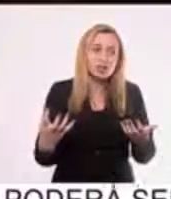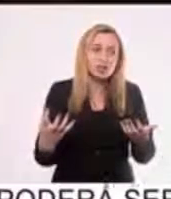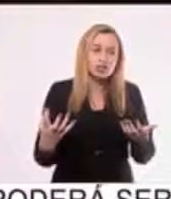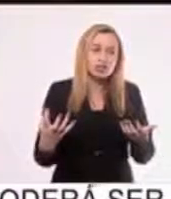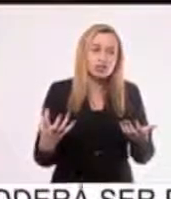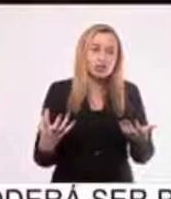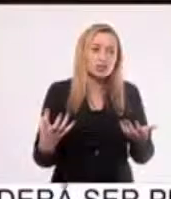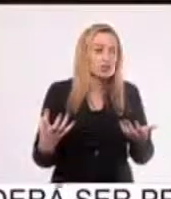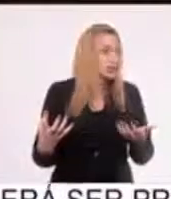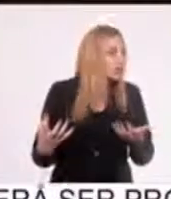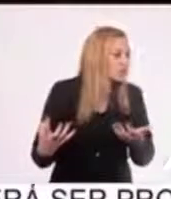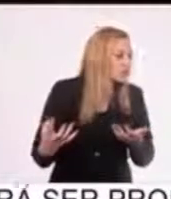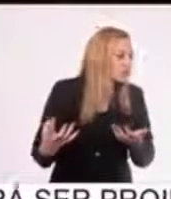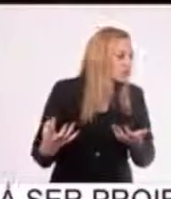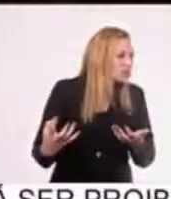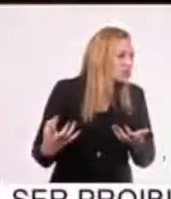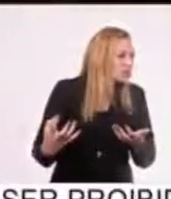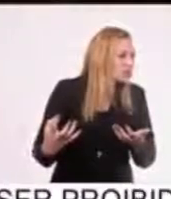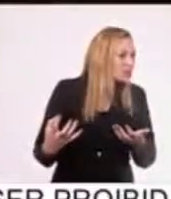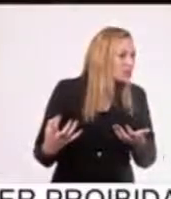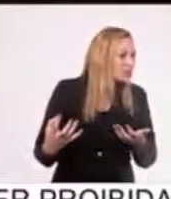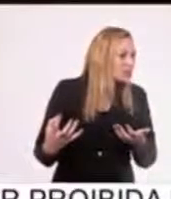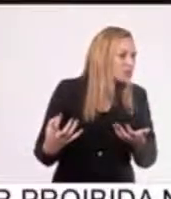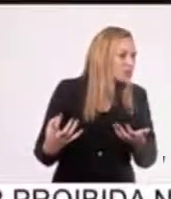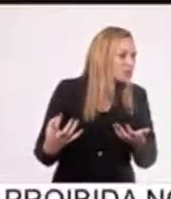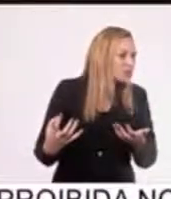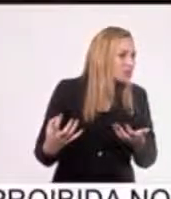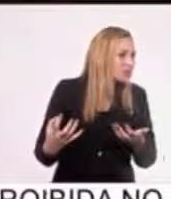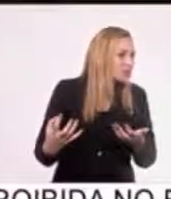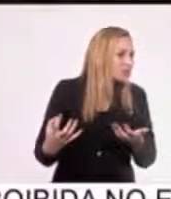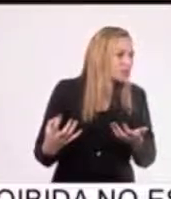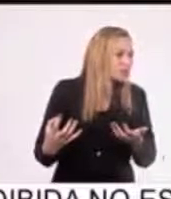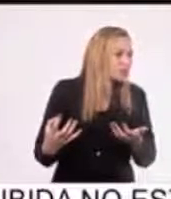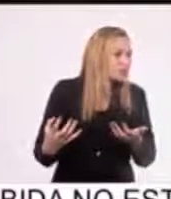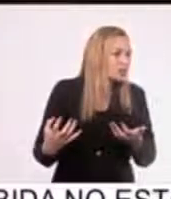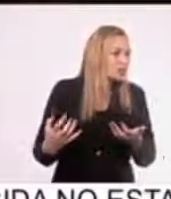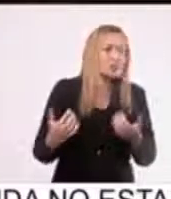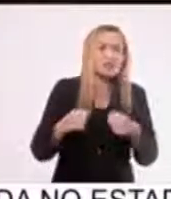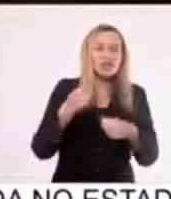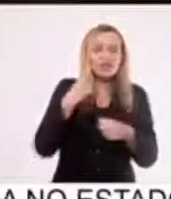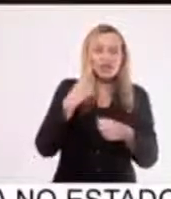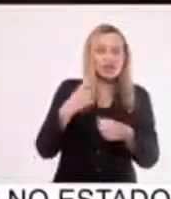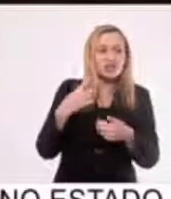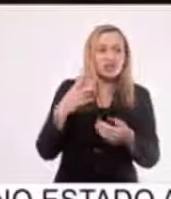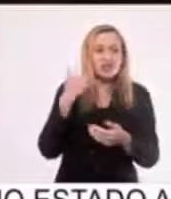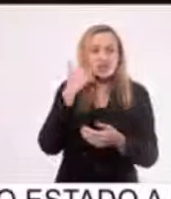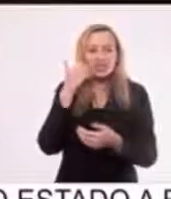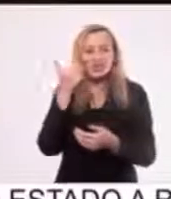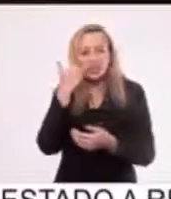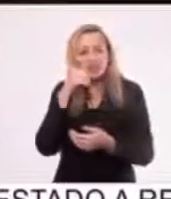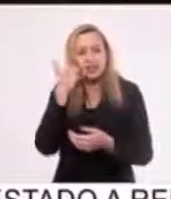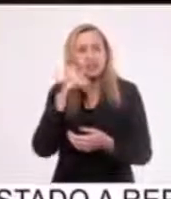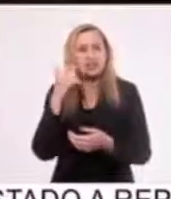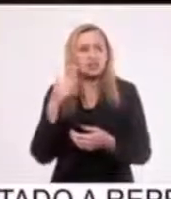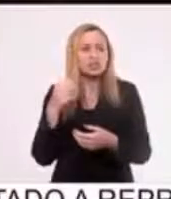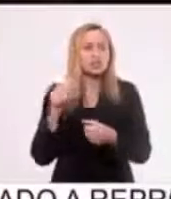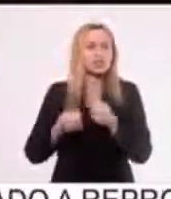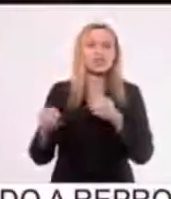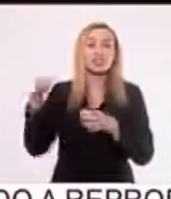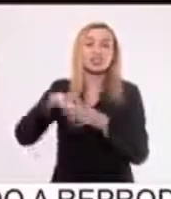Estão querendo botar a poeira embaixo do tapete e esconder a sacanagem que acontece. Aí fica aqui.